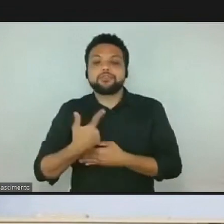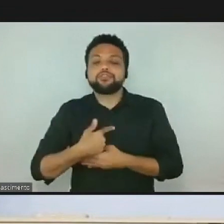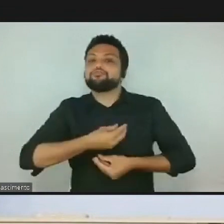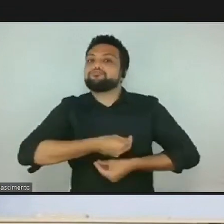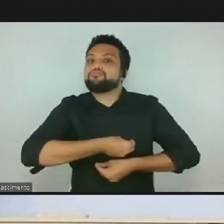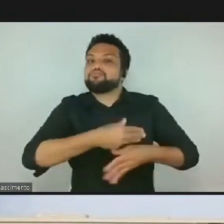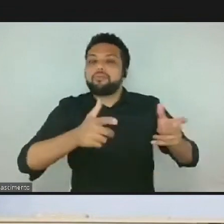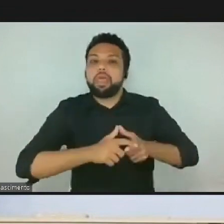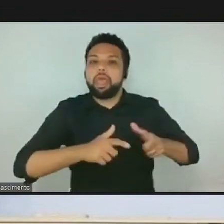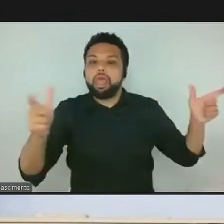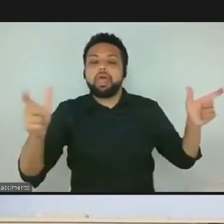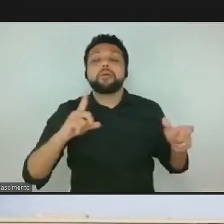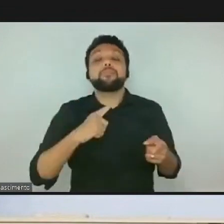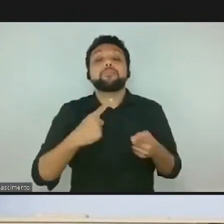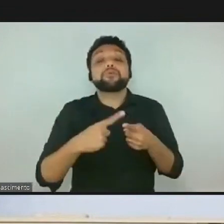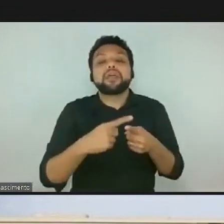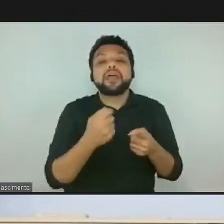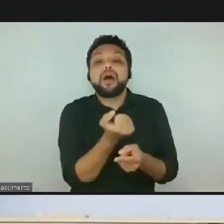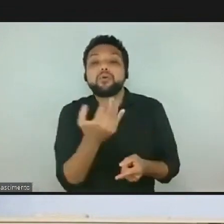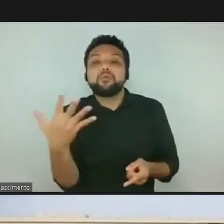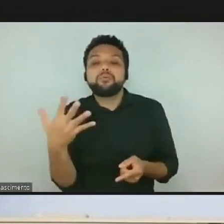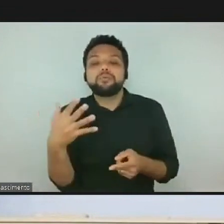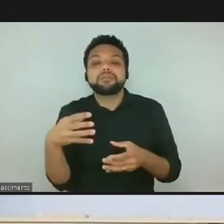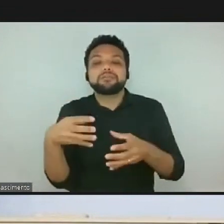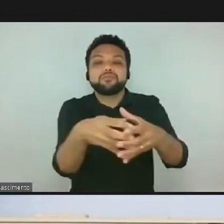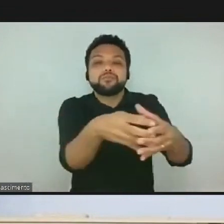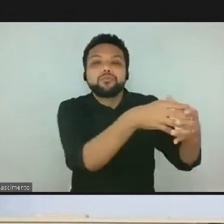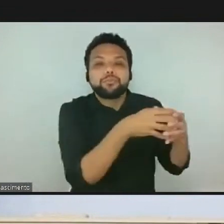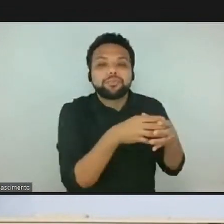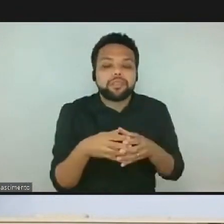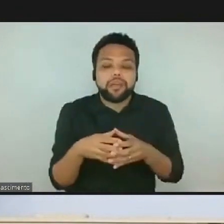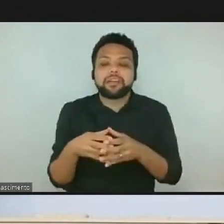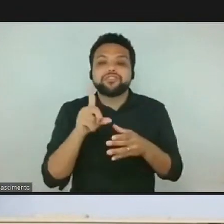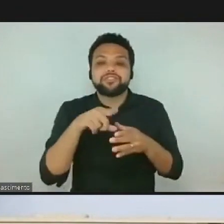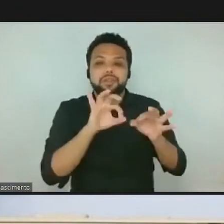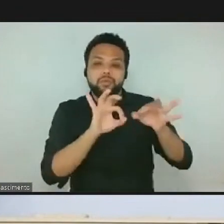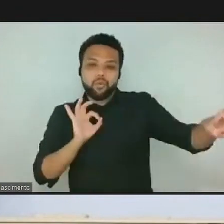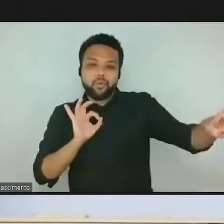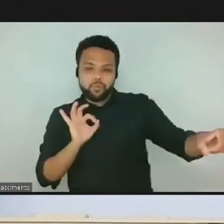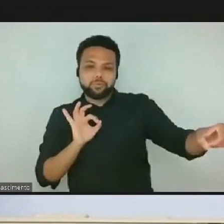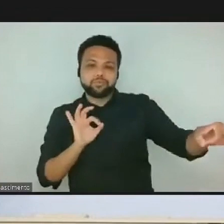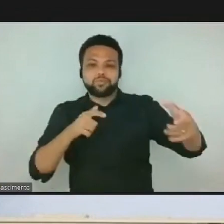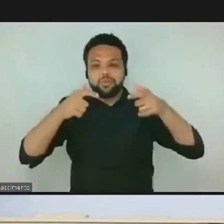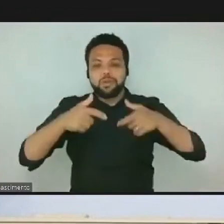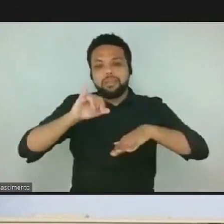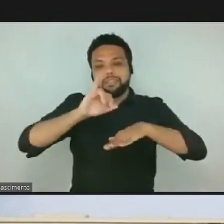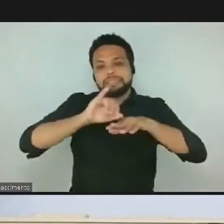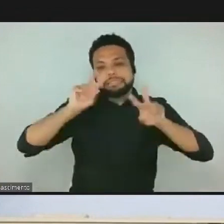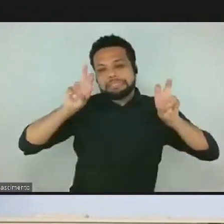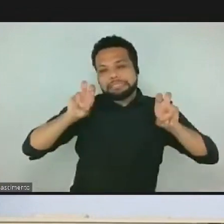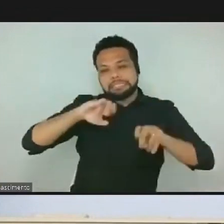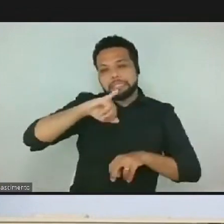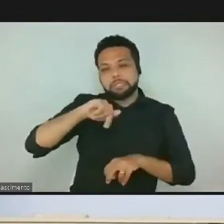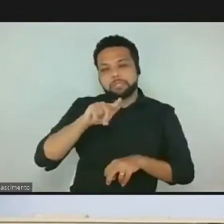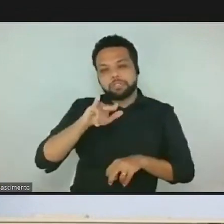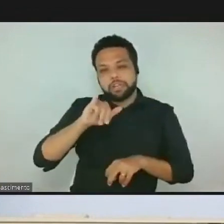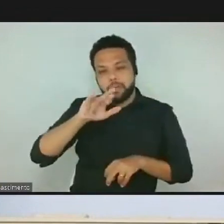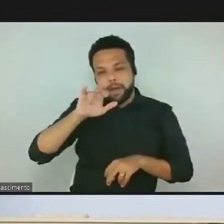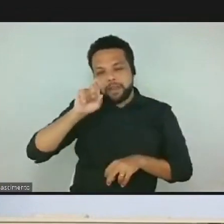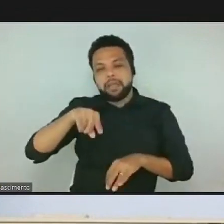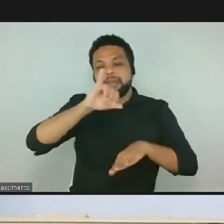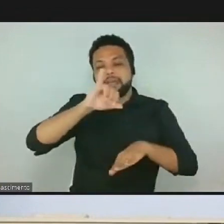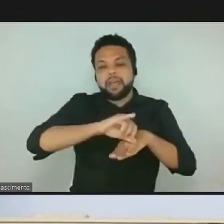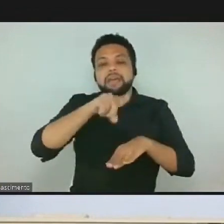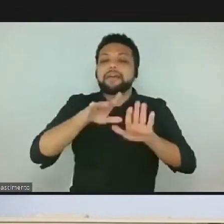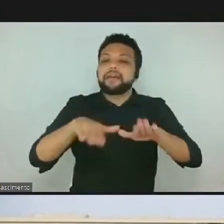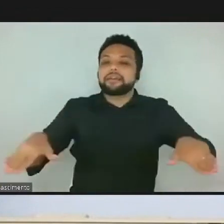apresentação, são distantes do que a gente chama desse centro do bairro, né? Então, são crianças